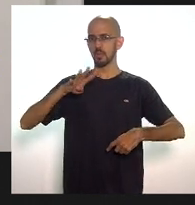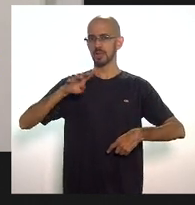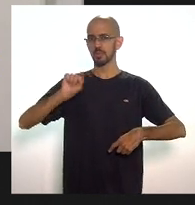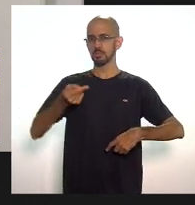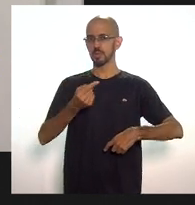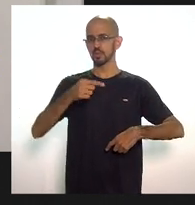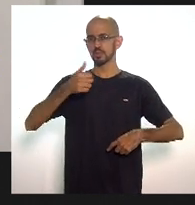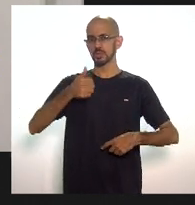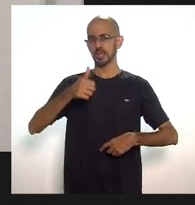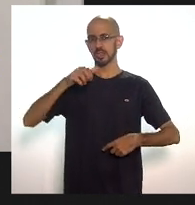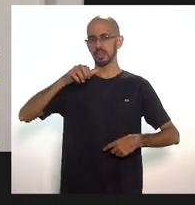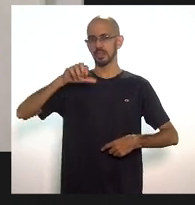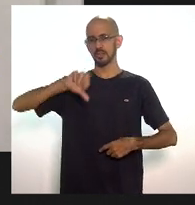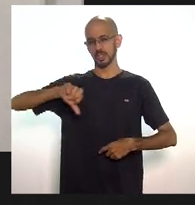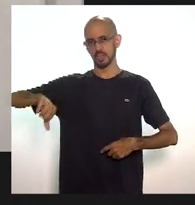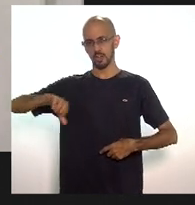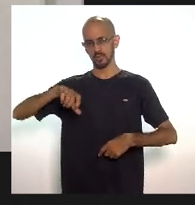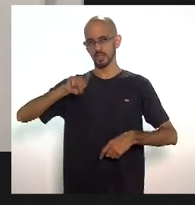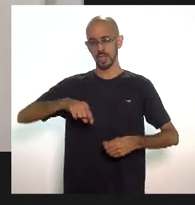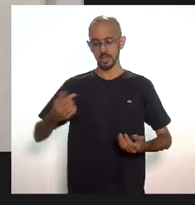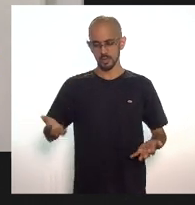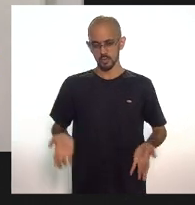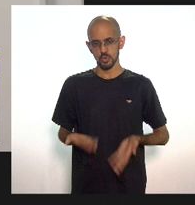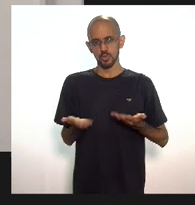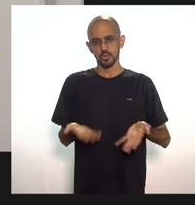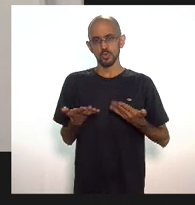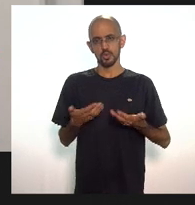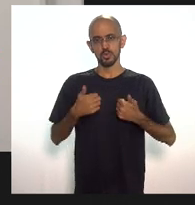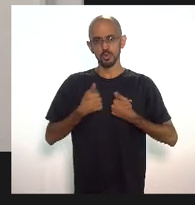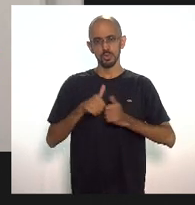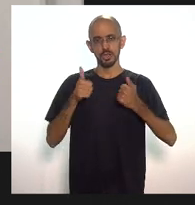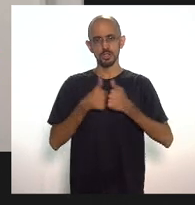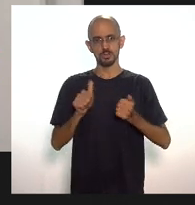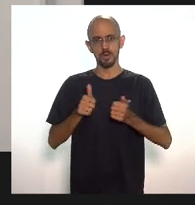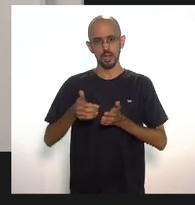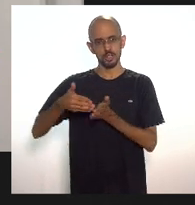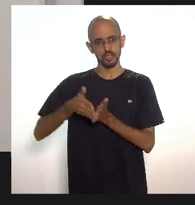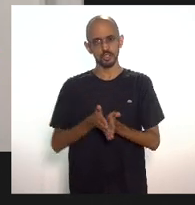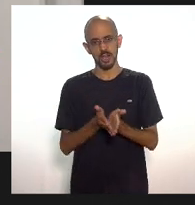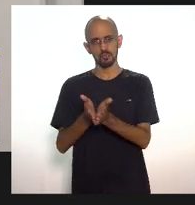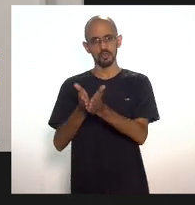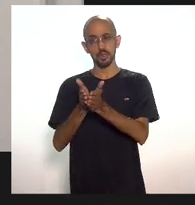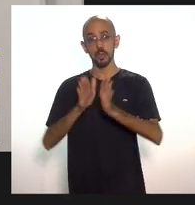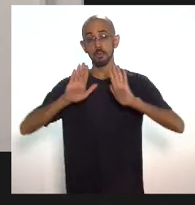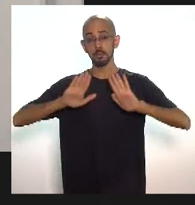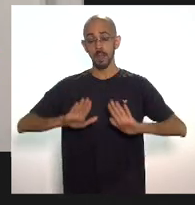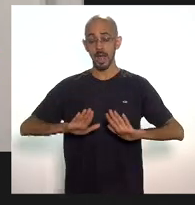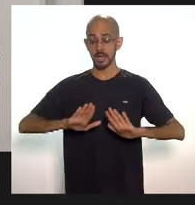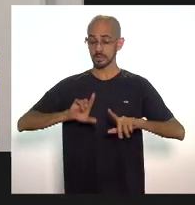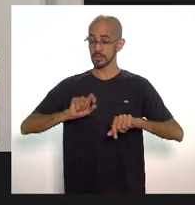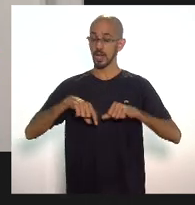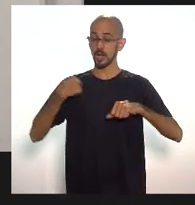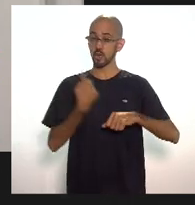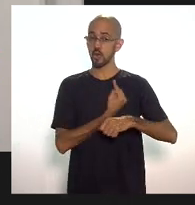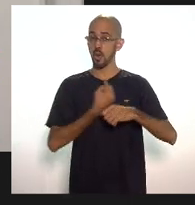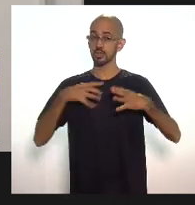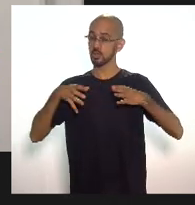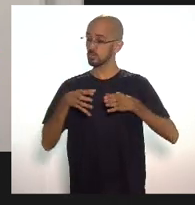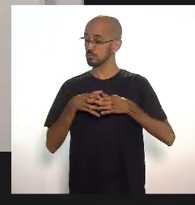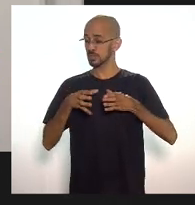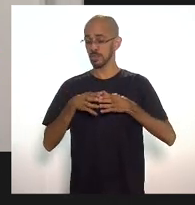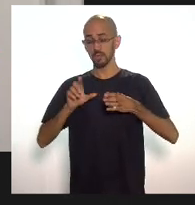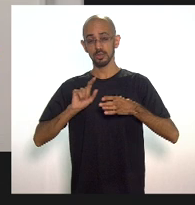4.199, né, que trata do estímulo ao transporte de cabotagem, mas a nossa comissão ela tem uma missão